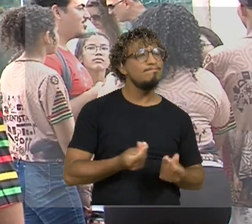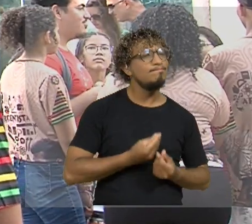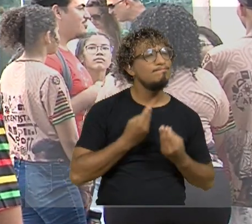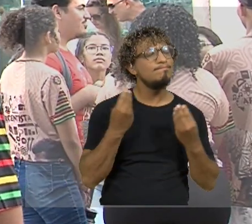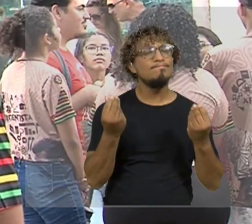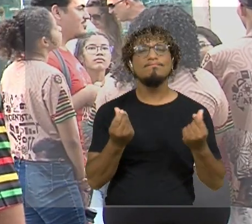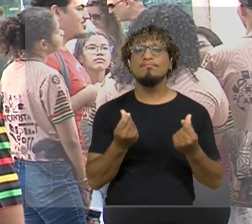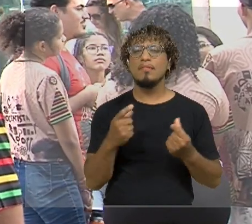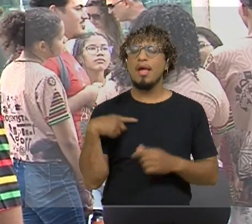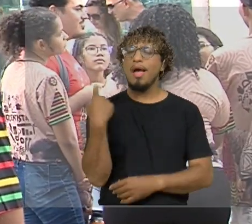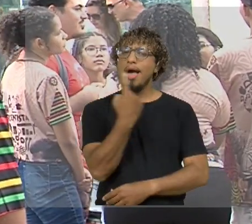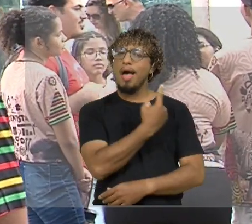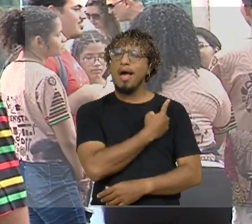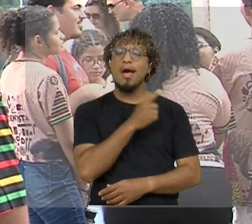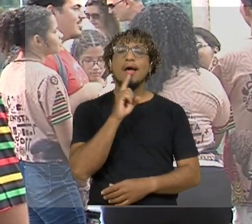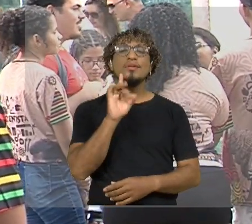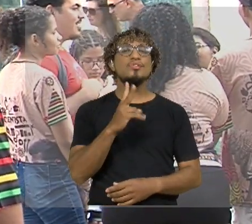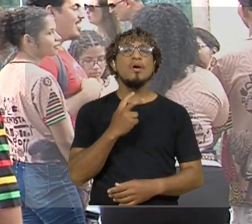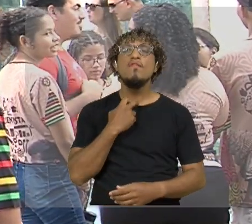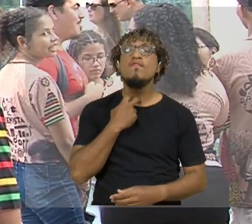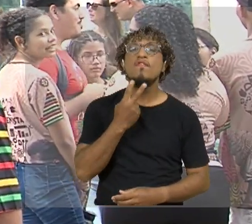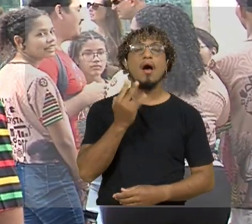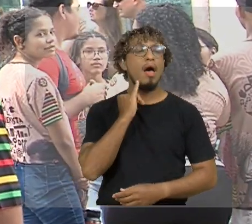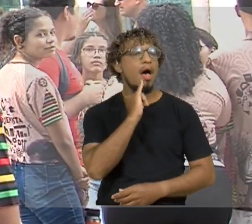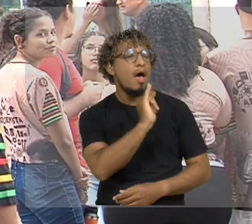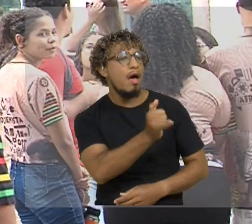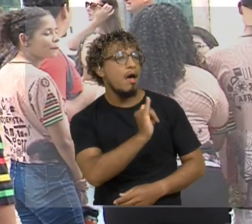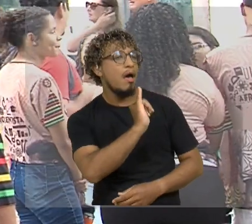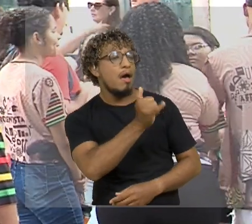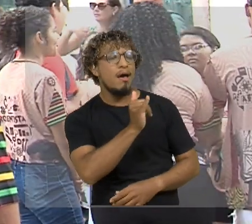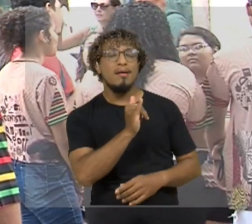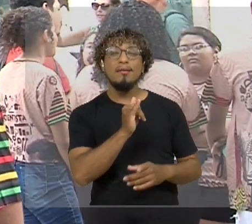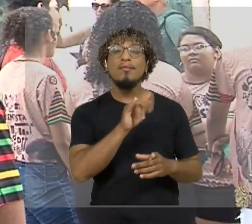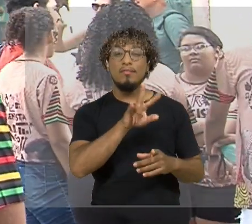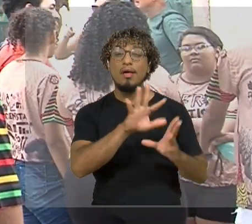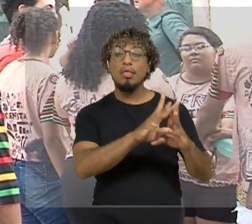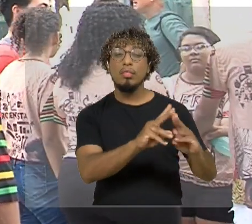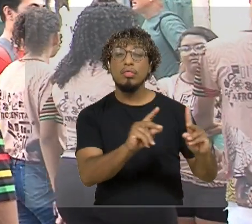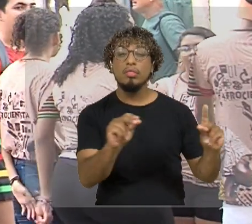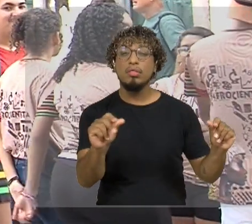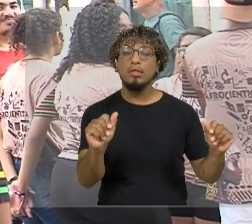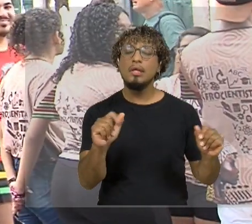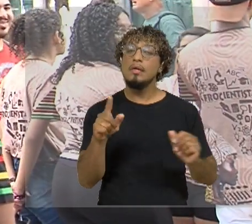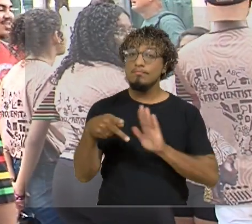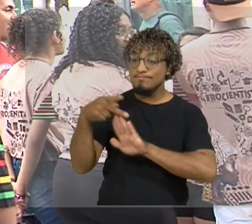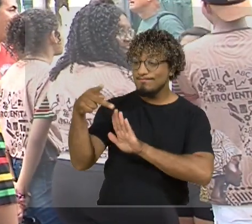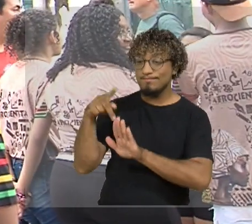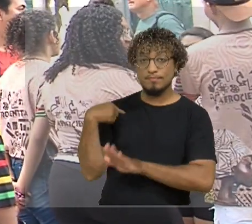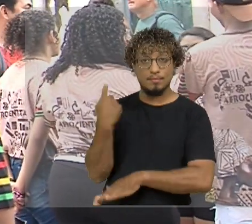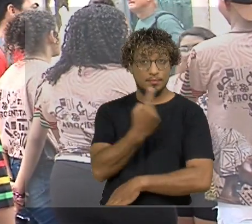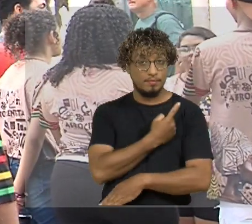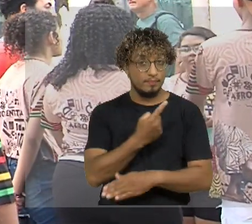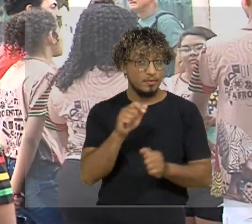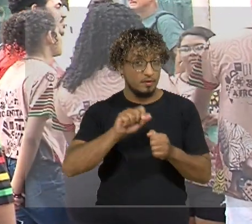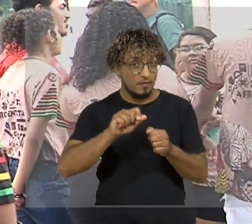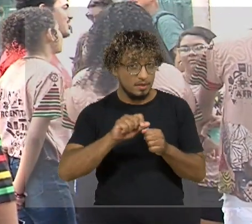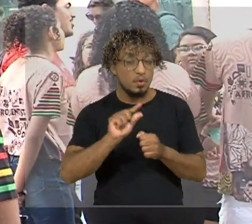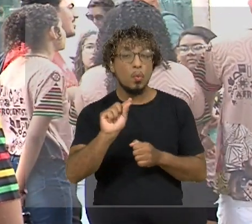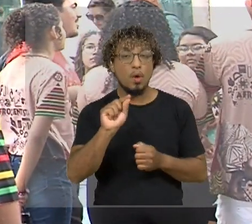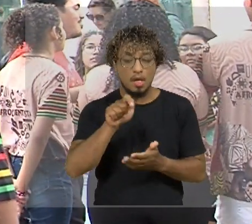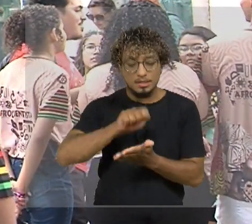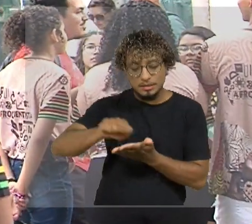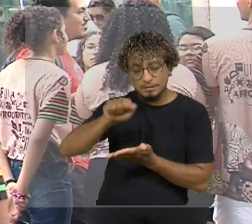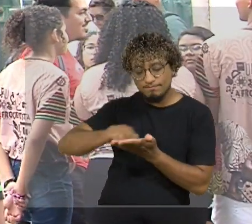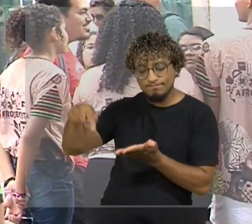gente sempre trazendo só pela voz, só pela voz acaba sendo esquecido, né? E esse projeto que a gente está fazendo, de estar escrevendo